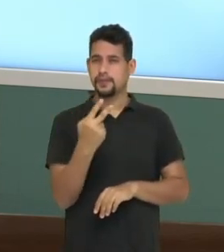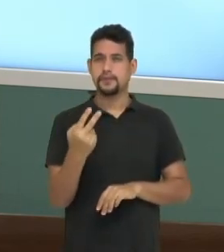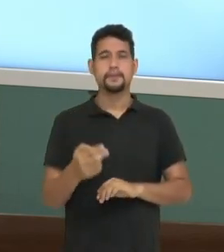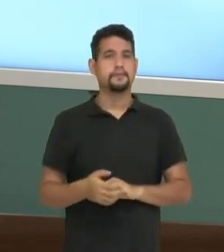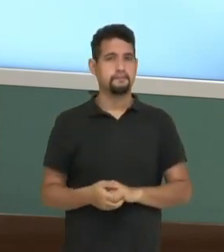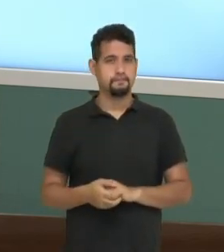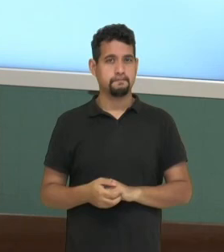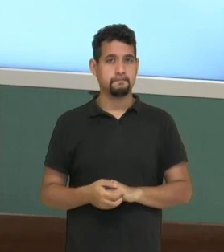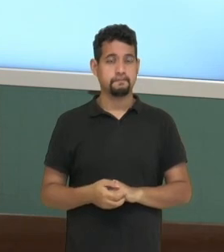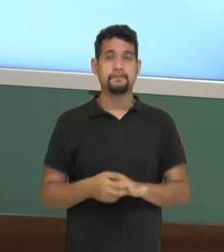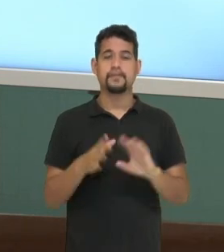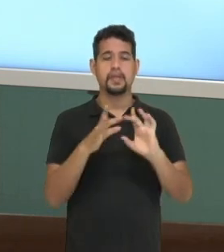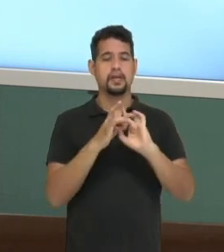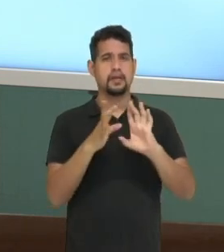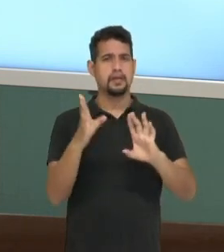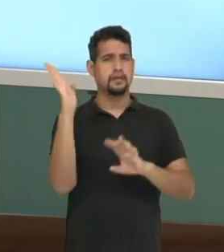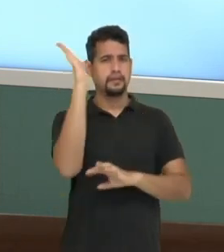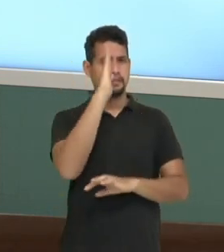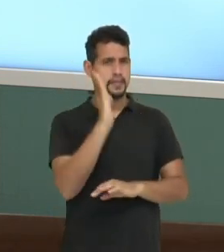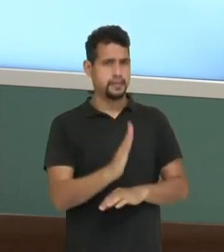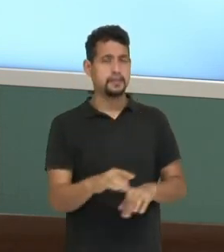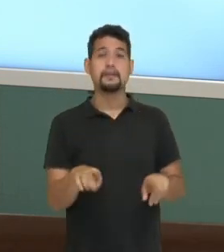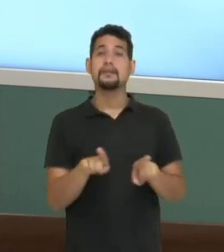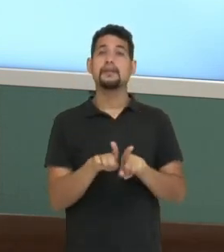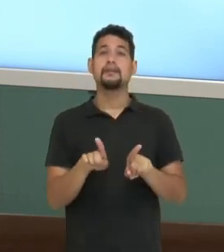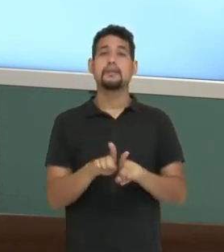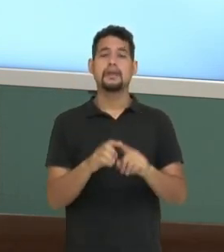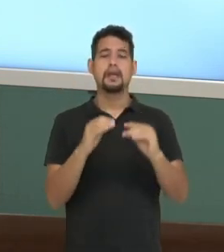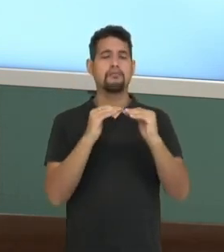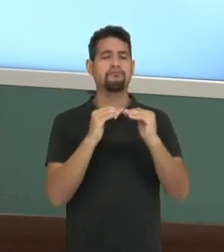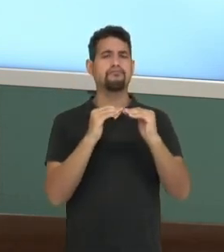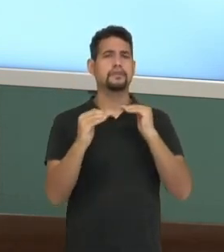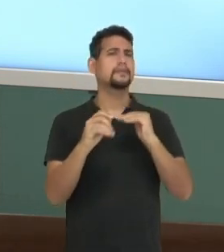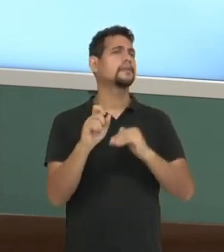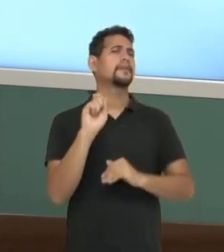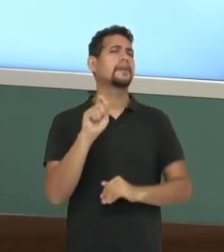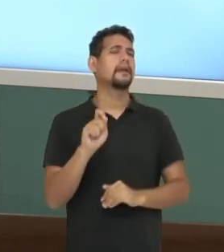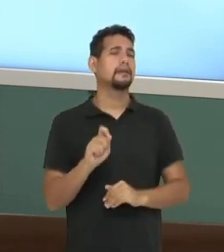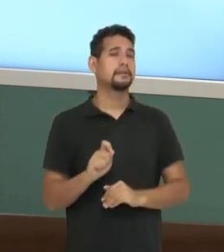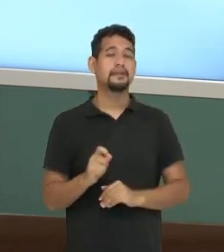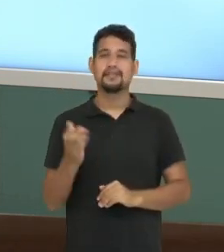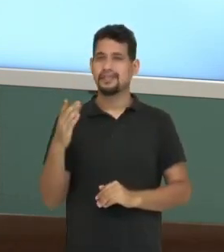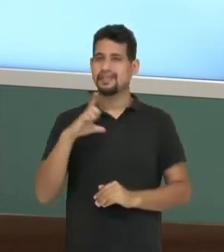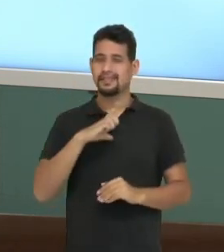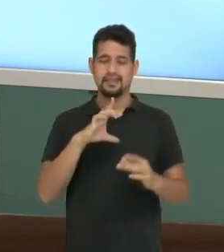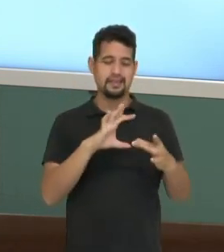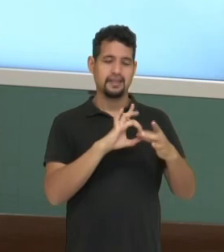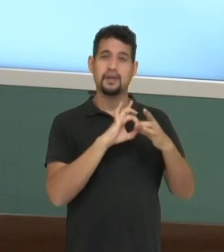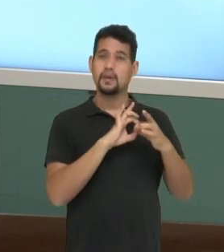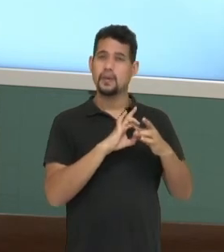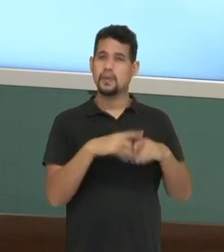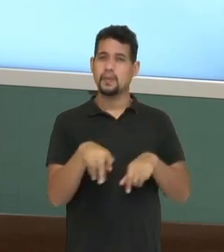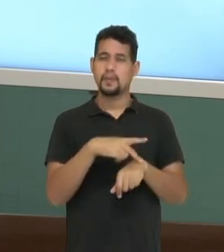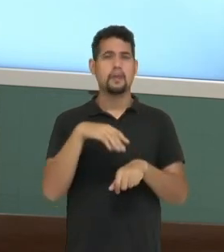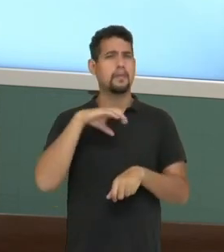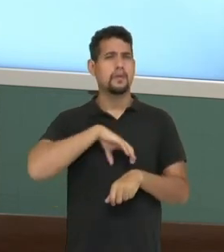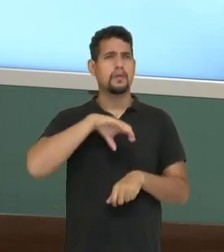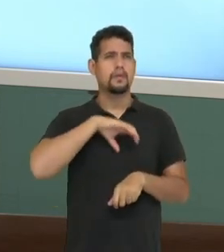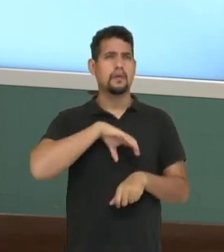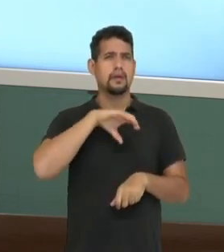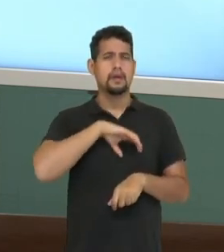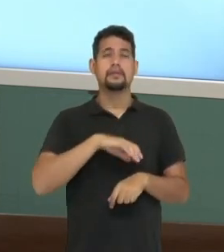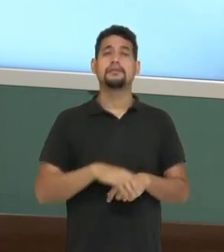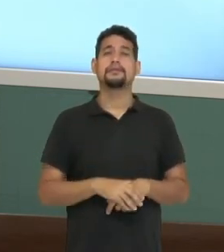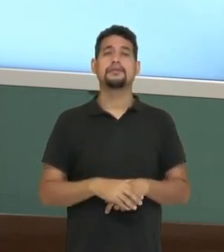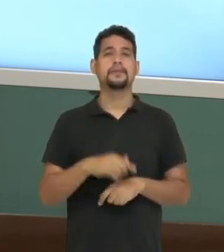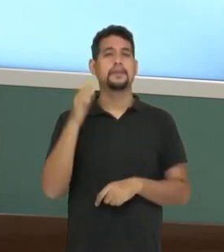1822, a independência do Brasil e a ruptura com Portugal. E nós vamos ter aí na figura de Dom